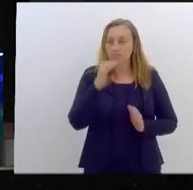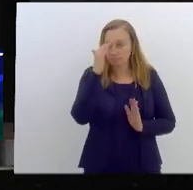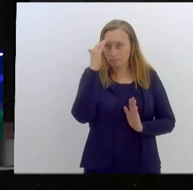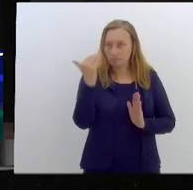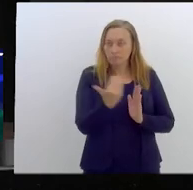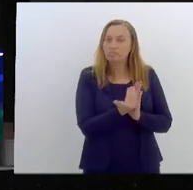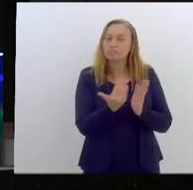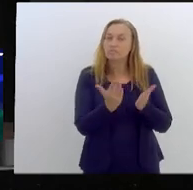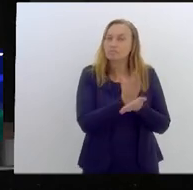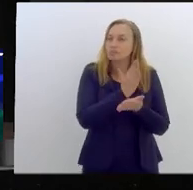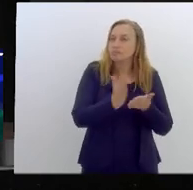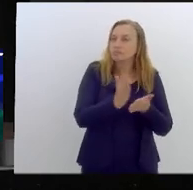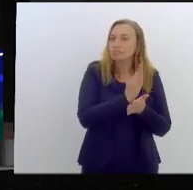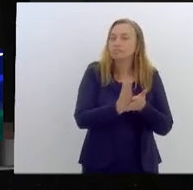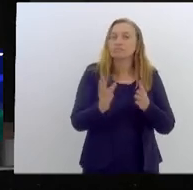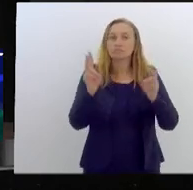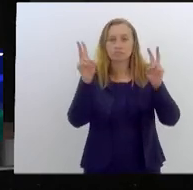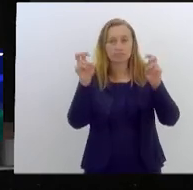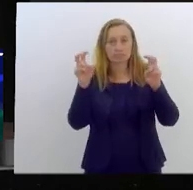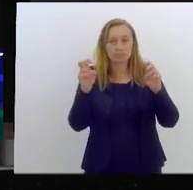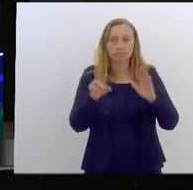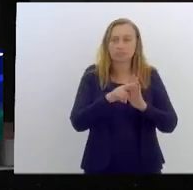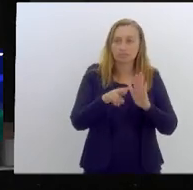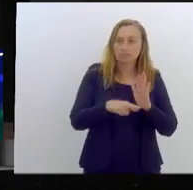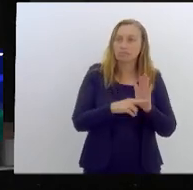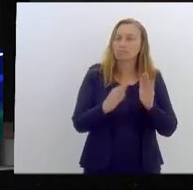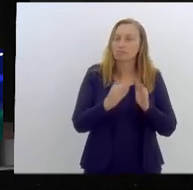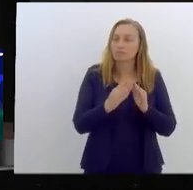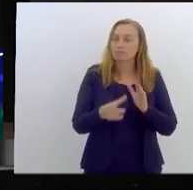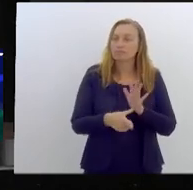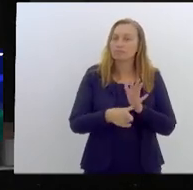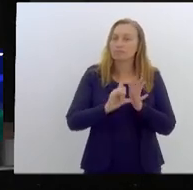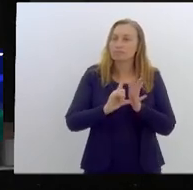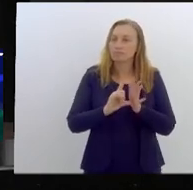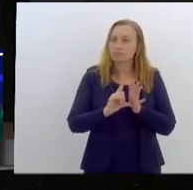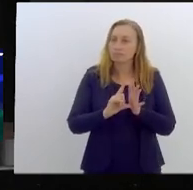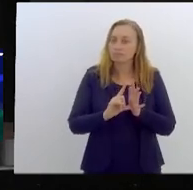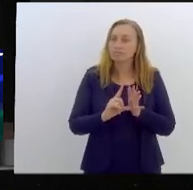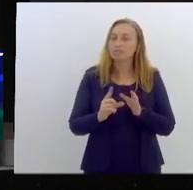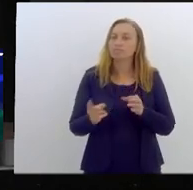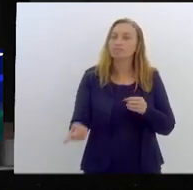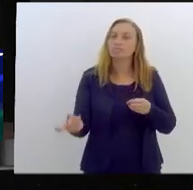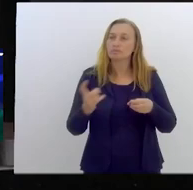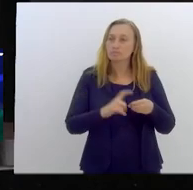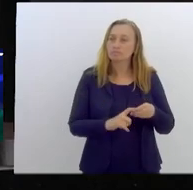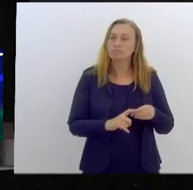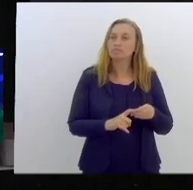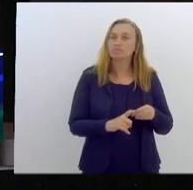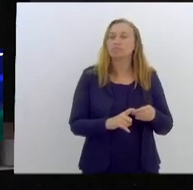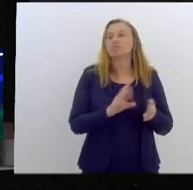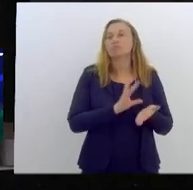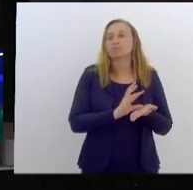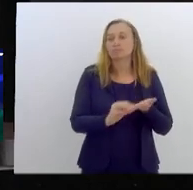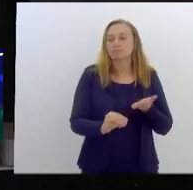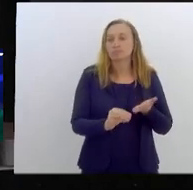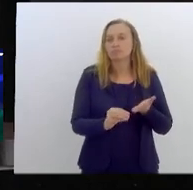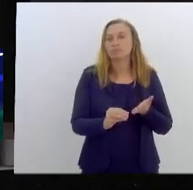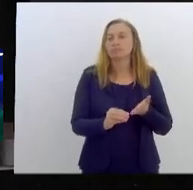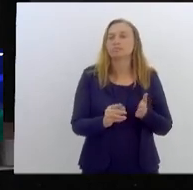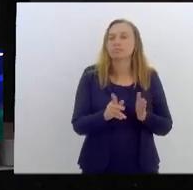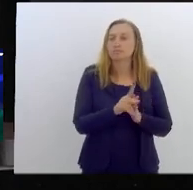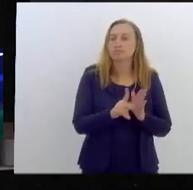algumas questões regimentais antes do ingresso desses projetos na pauta, mas nós